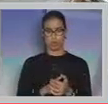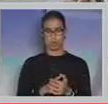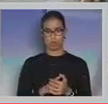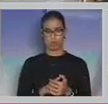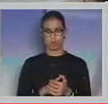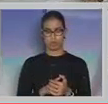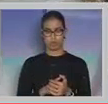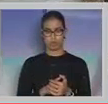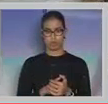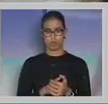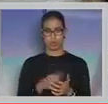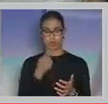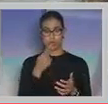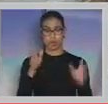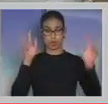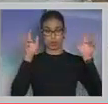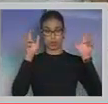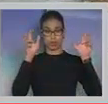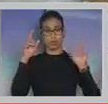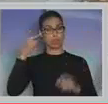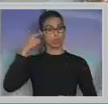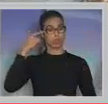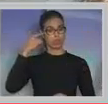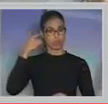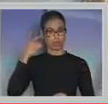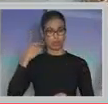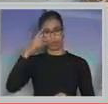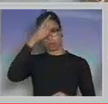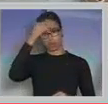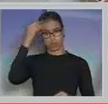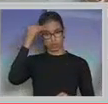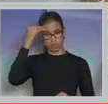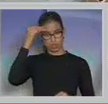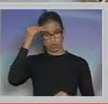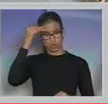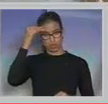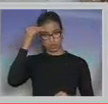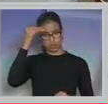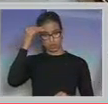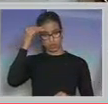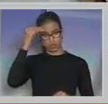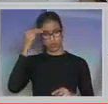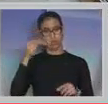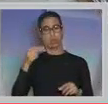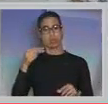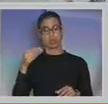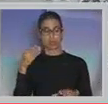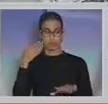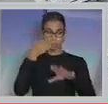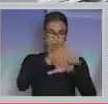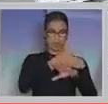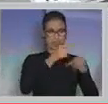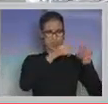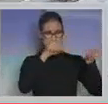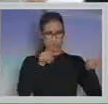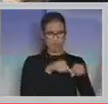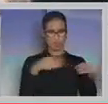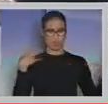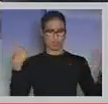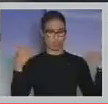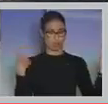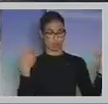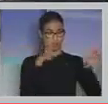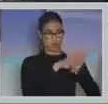capa da Folha de São Paulo que diz o seguinte Dória Prefeito Dória fecha salas de lazer por vagas na pré-escola